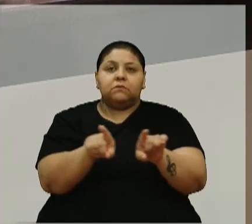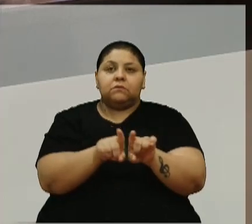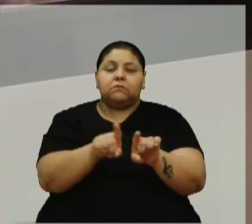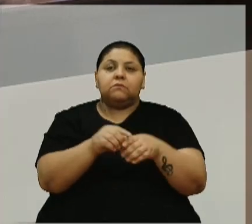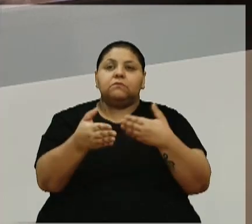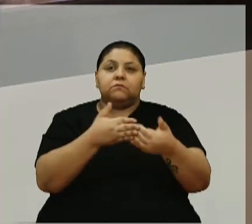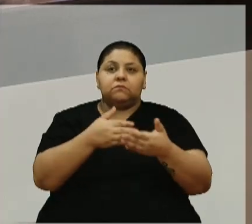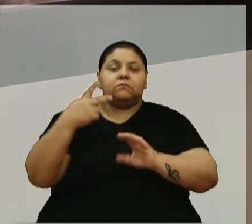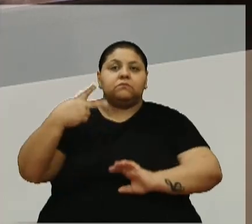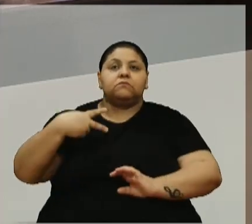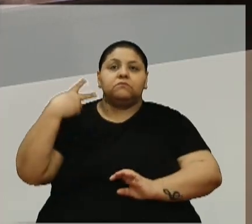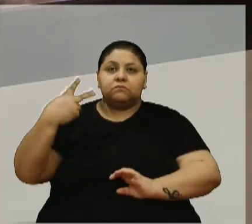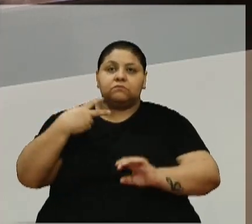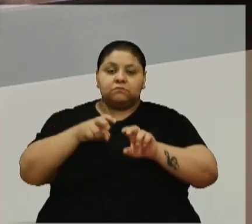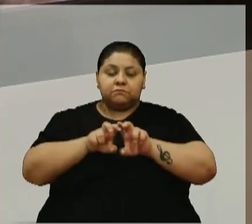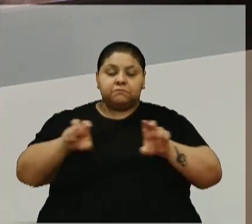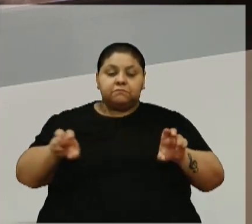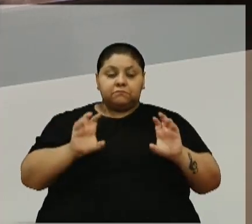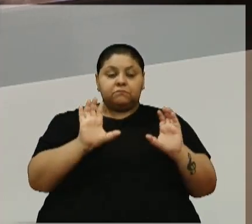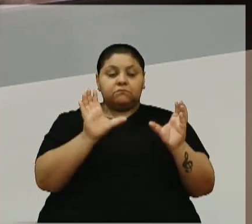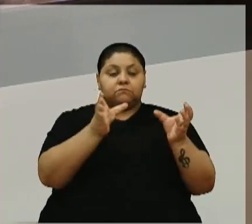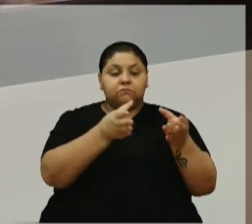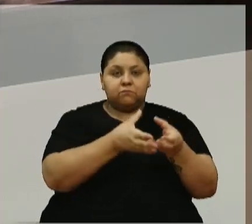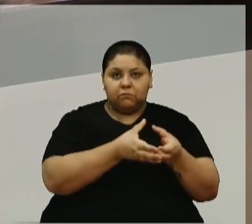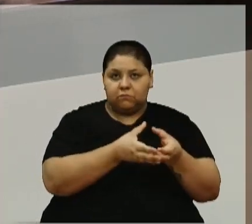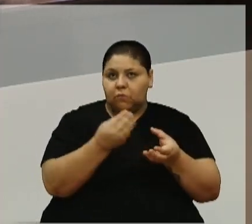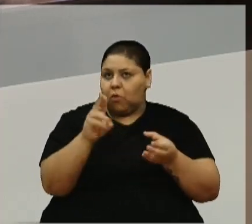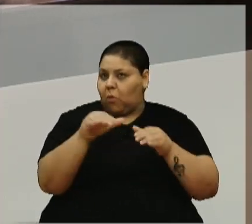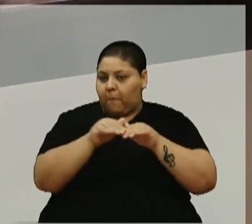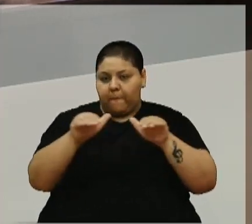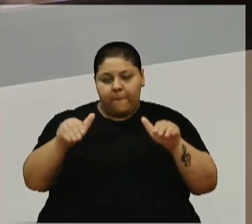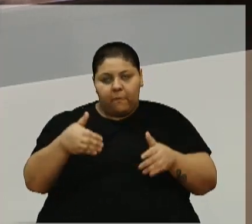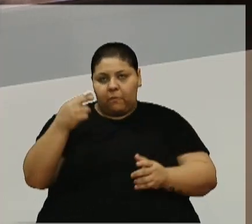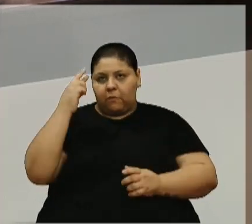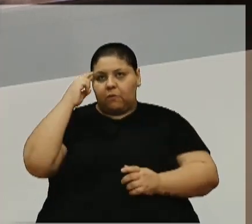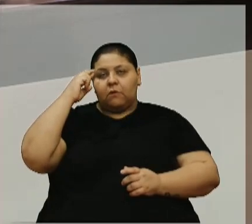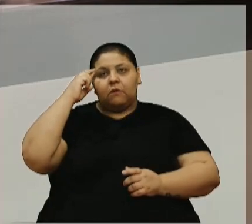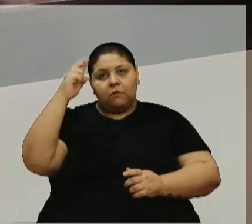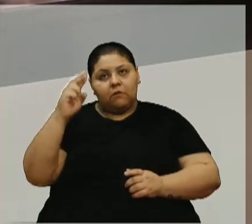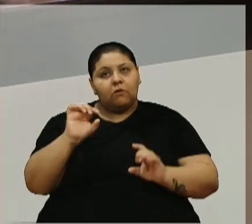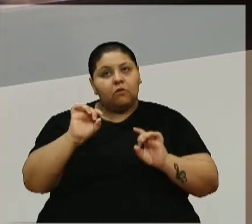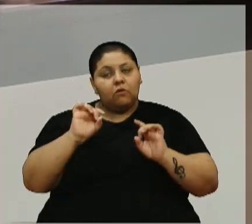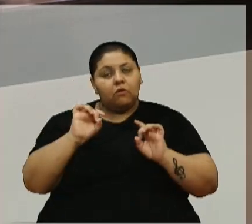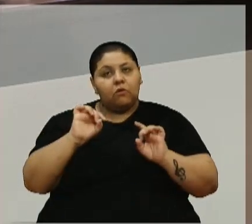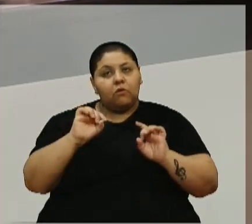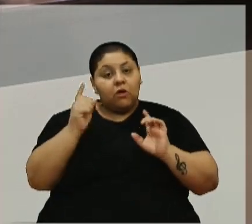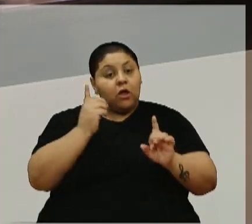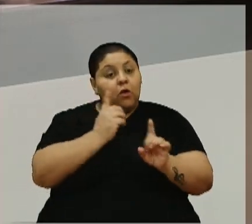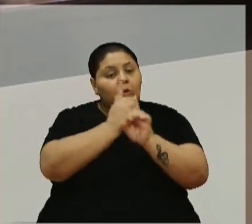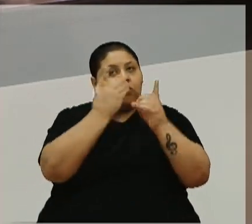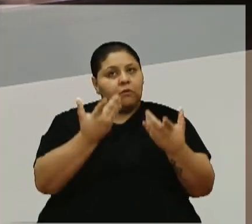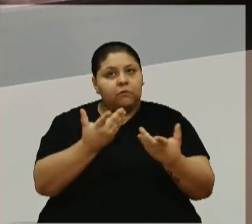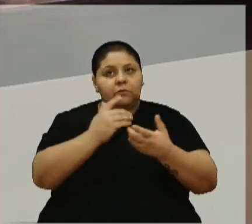qualquer vereador, bancada ou comissão ou mesa diretora, salvo a disposição em contrário.